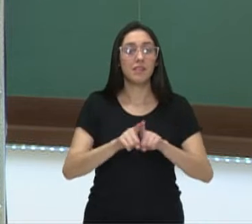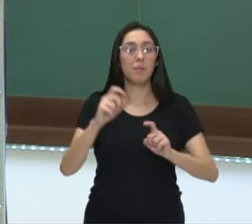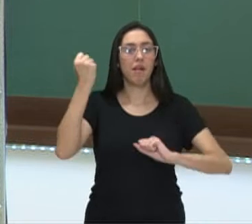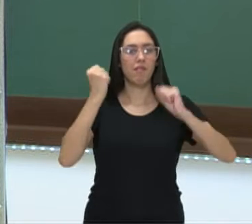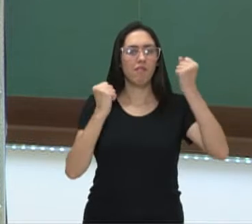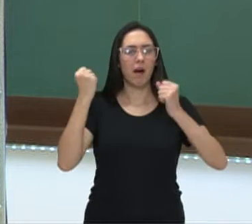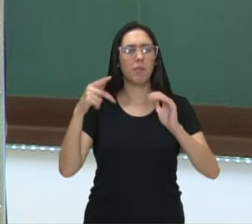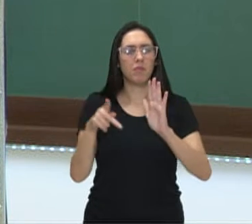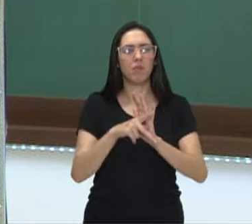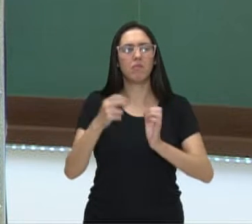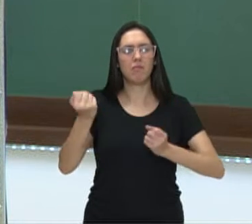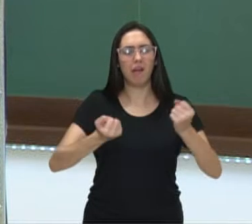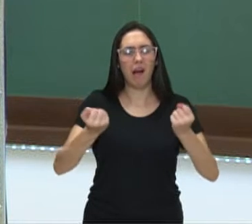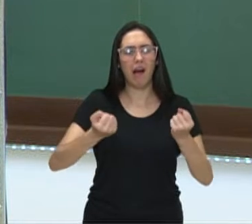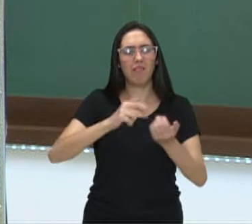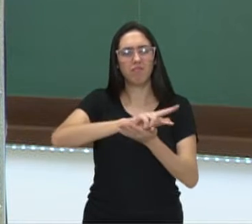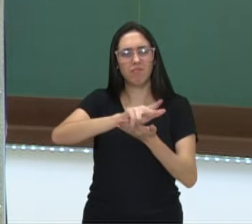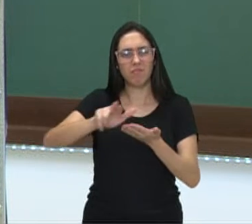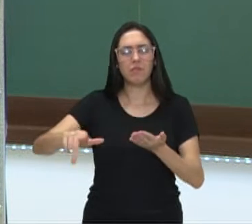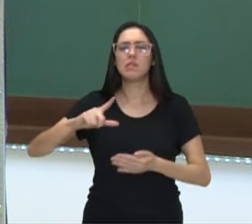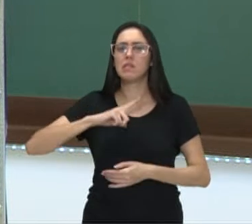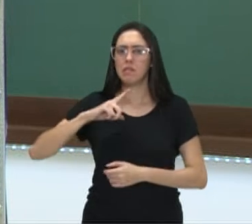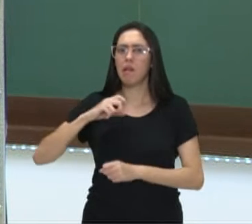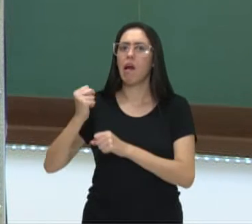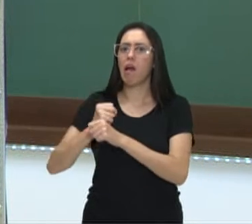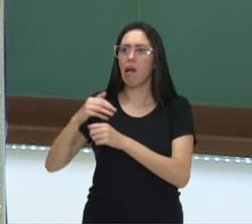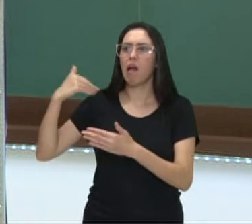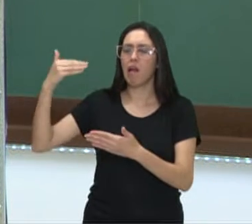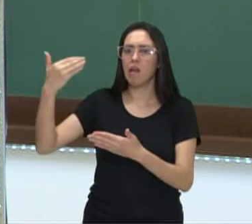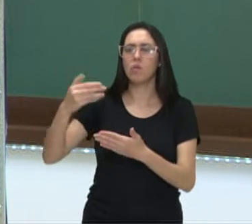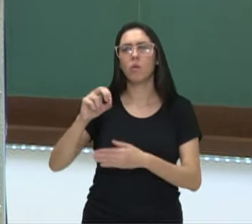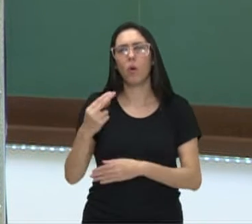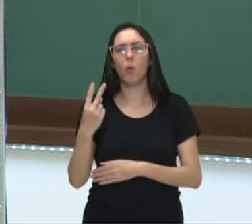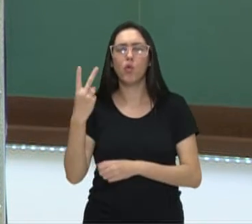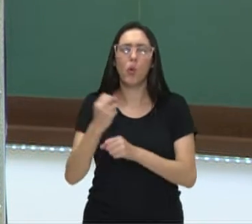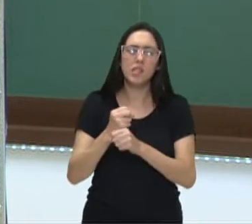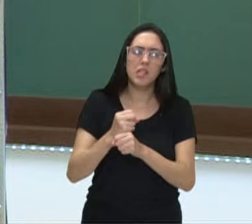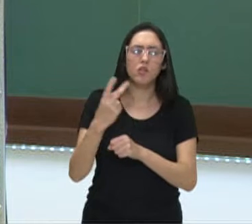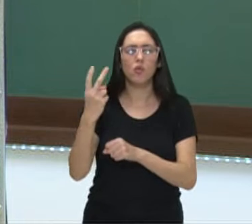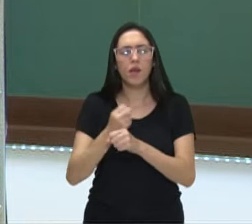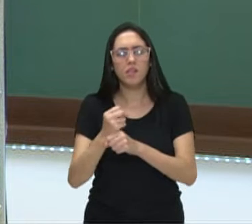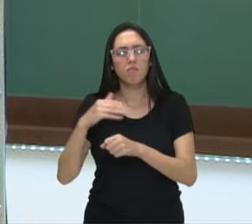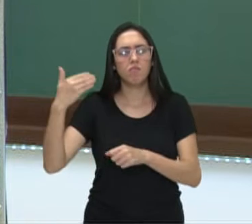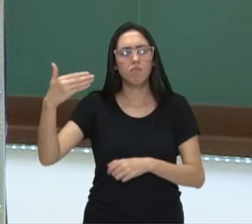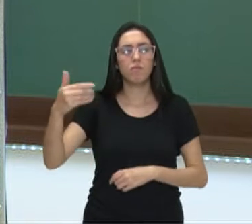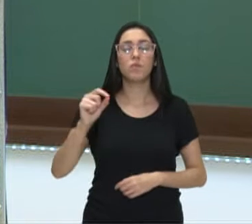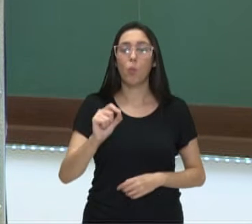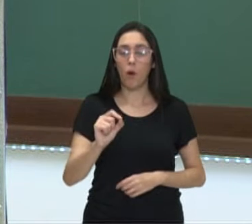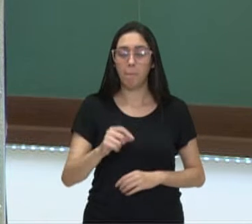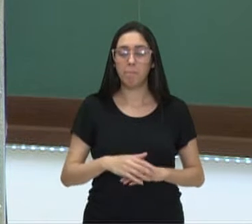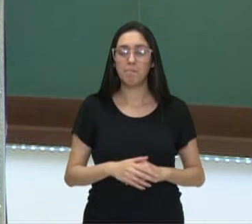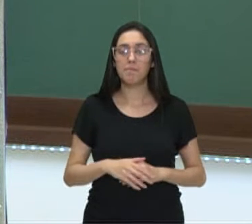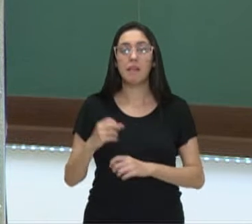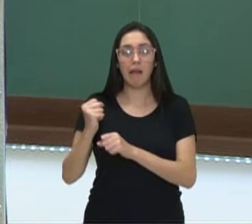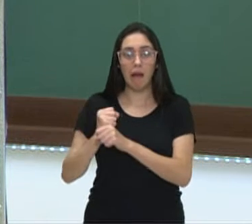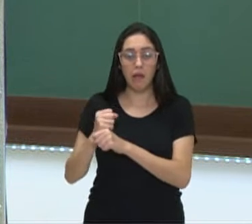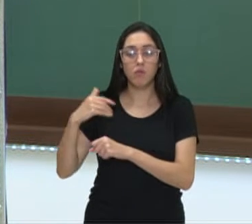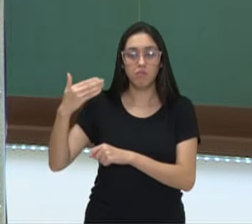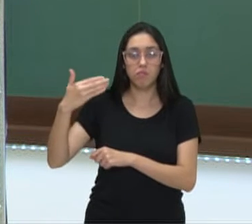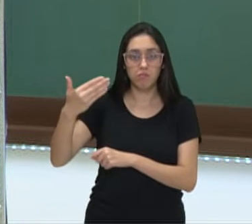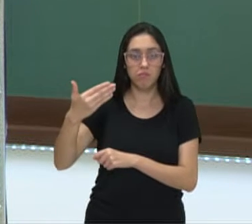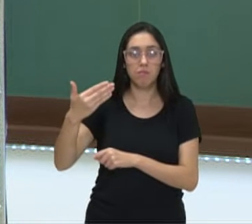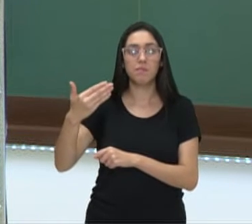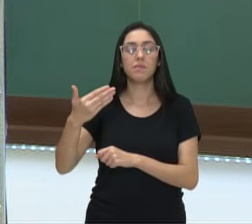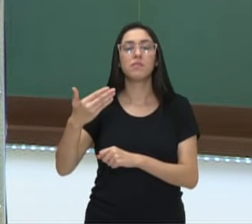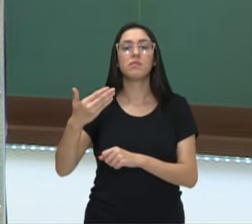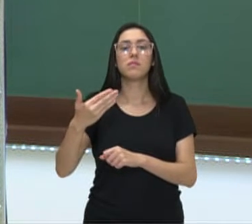isso acontece a cada ano ou até a cada 2 anos, aonde a cada ano que passa, o veículo,